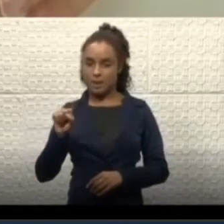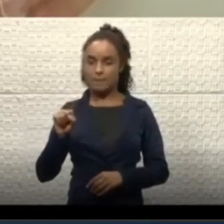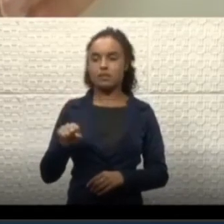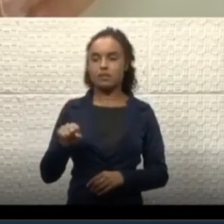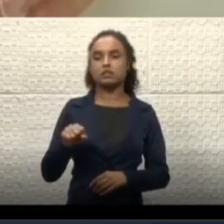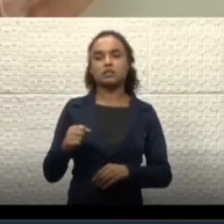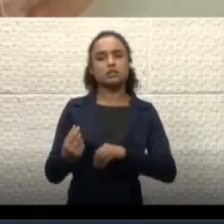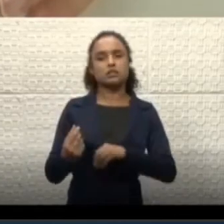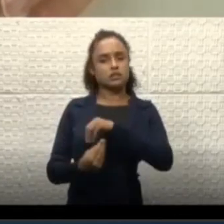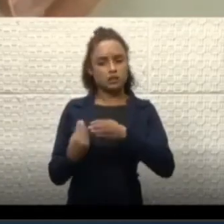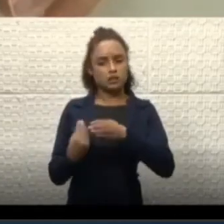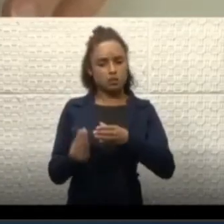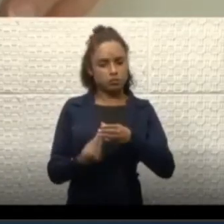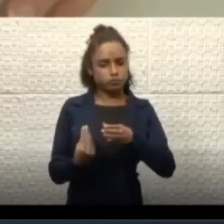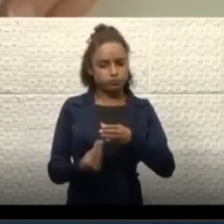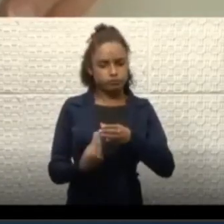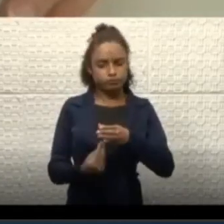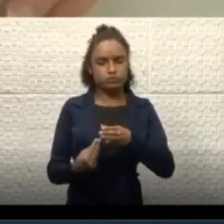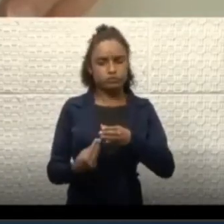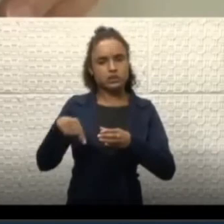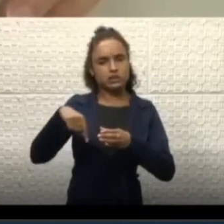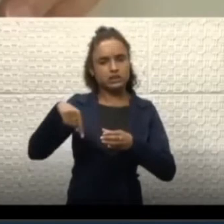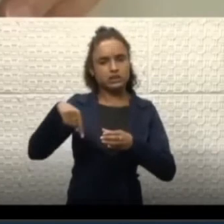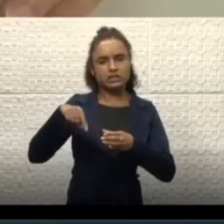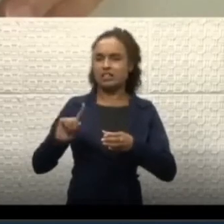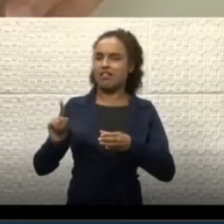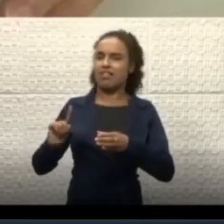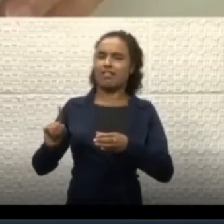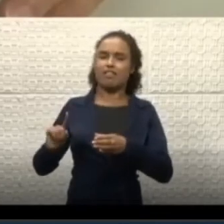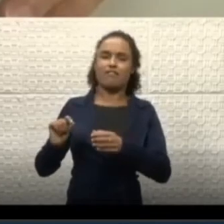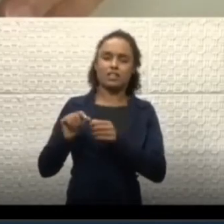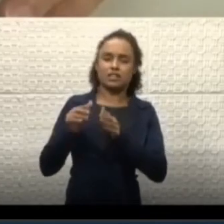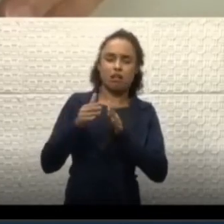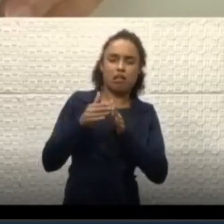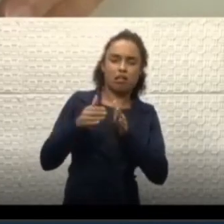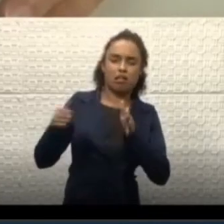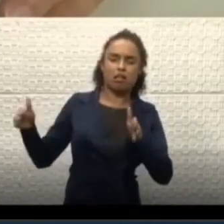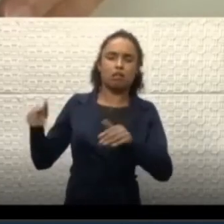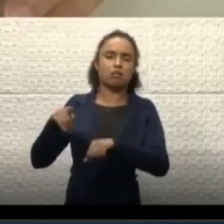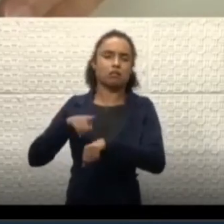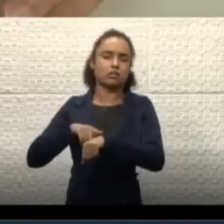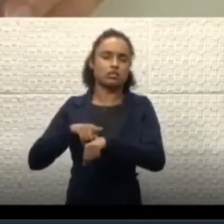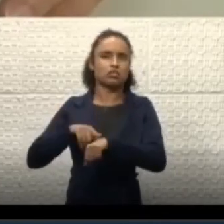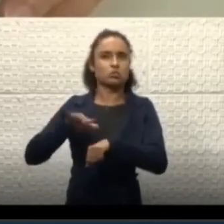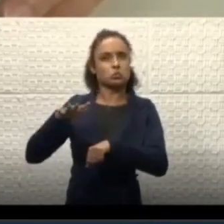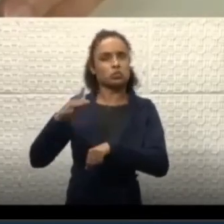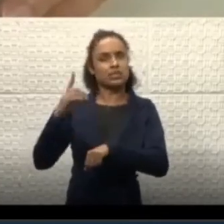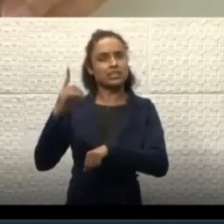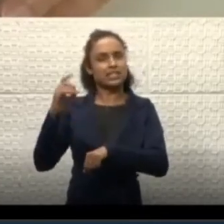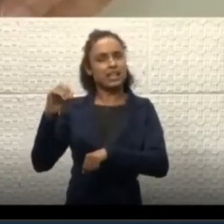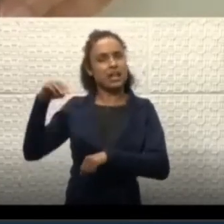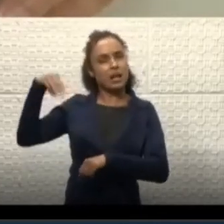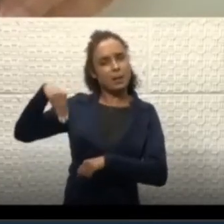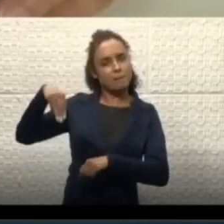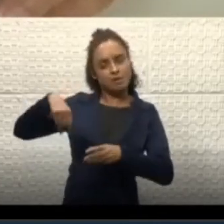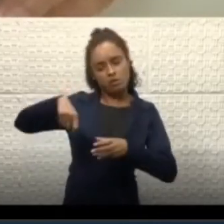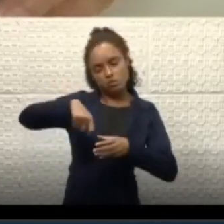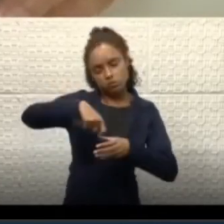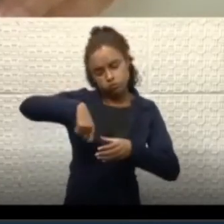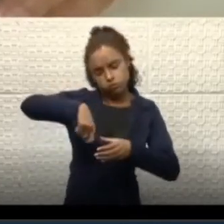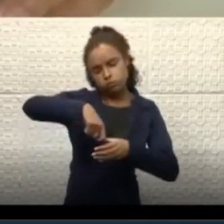Faça bem a mistura. Não vou mostrar aí todo o procedimento de mistura, mas também leva um tempo, de torno de uns 10 minutos, para fazer bem